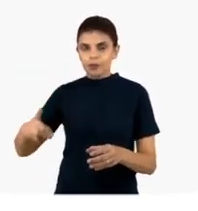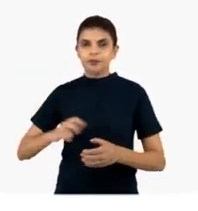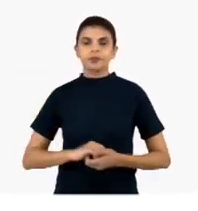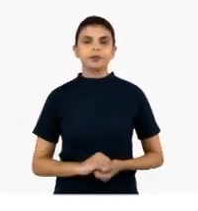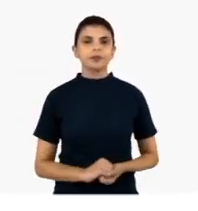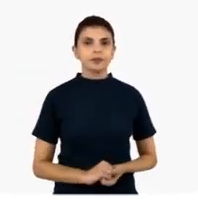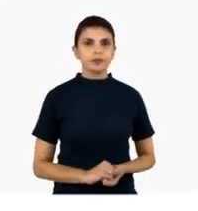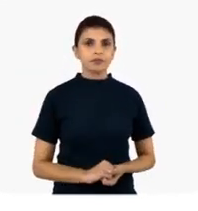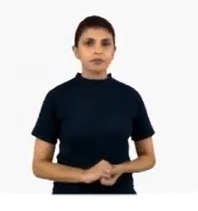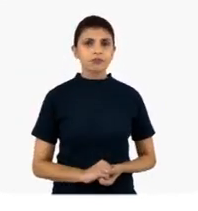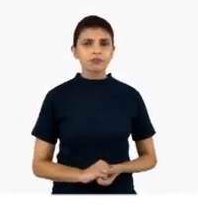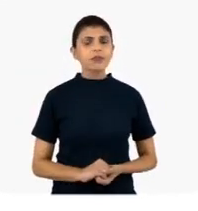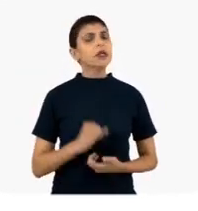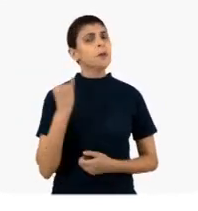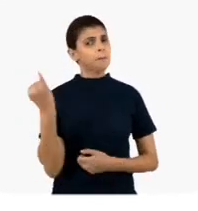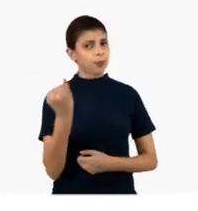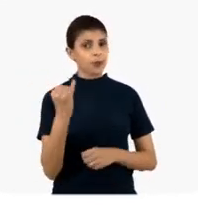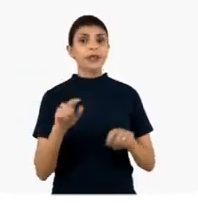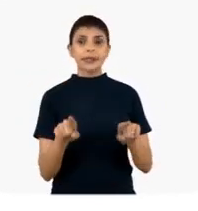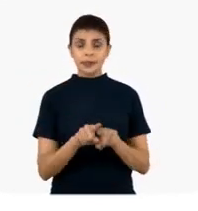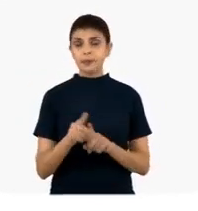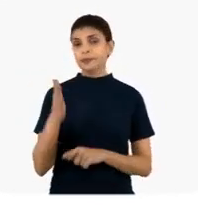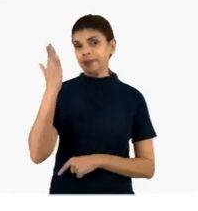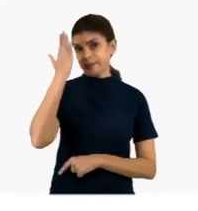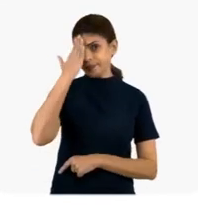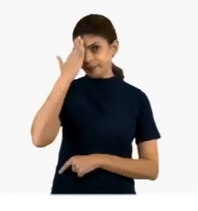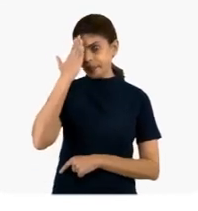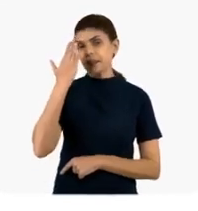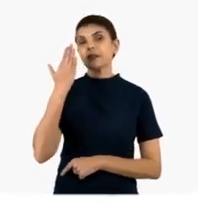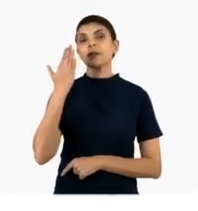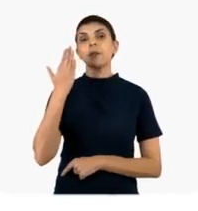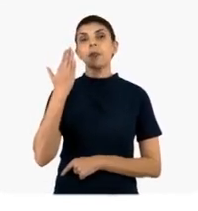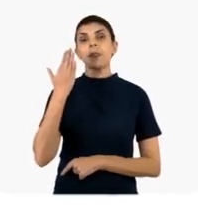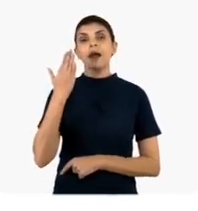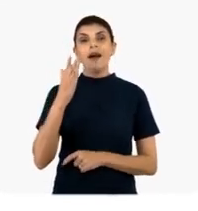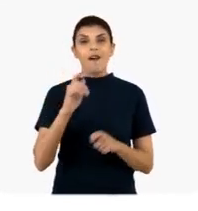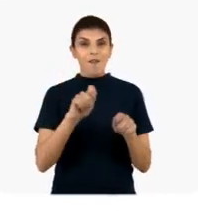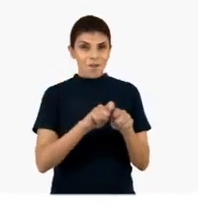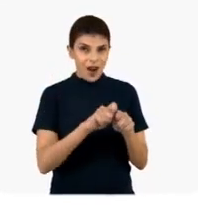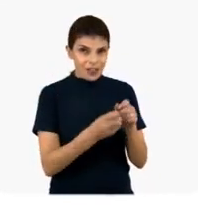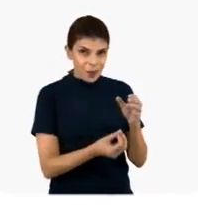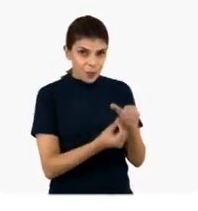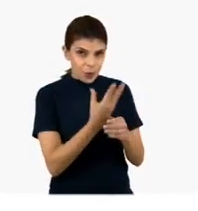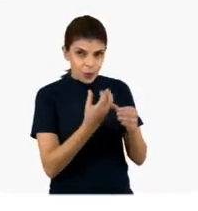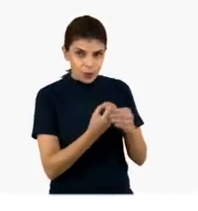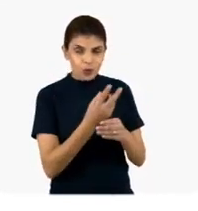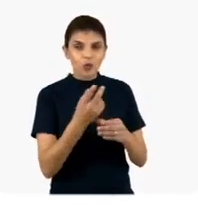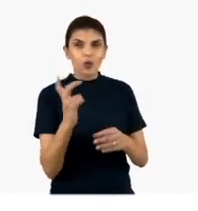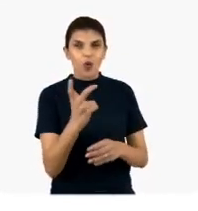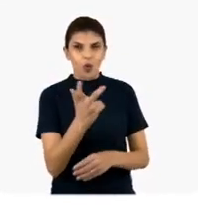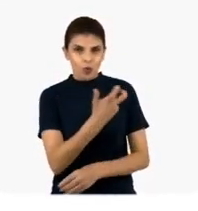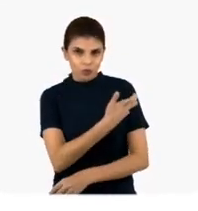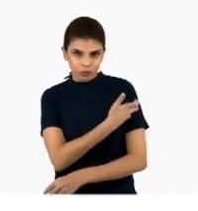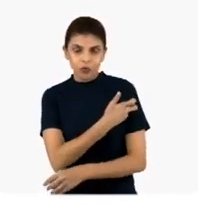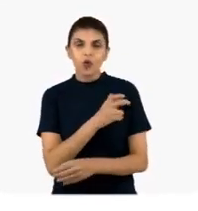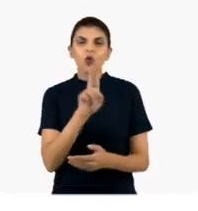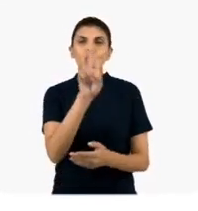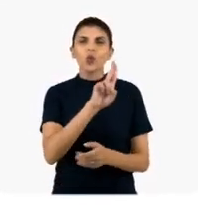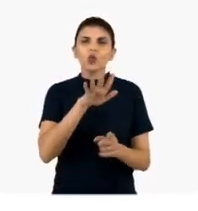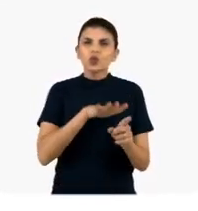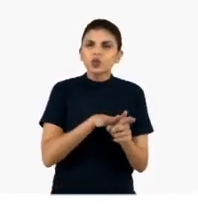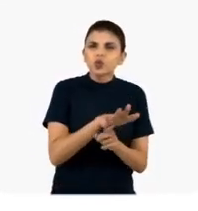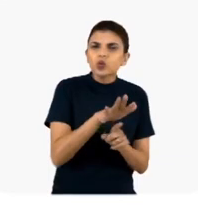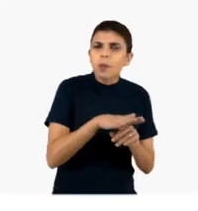etc. Mas é muito importante definir que da geração dessas utilidades, o que